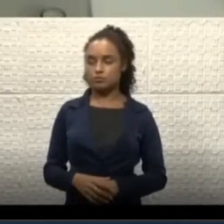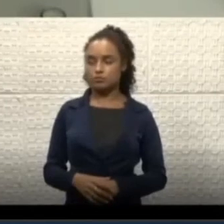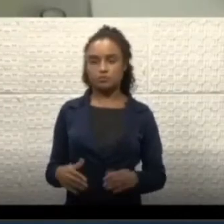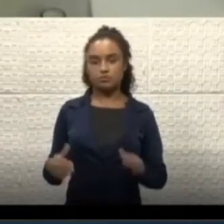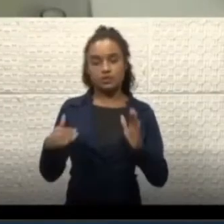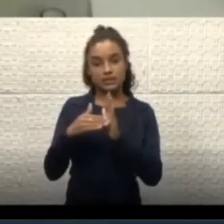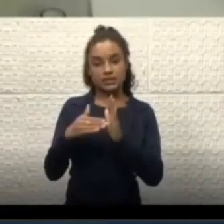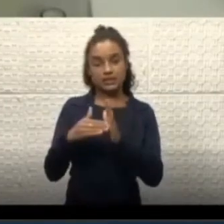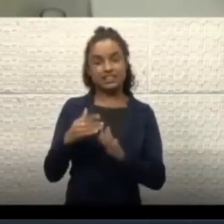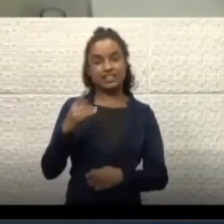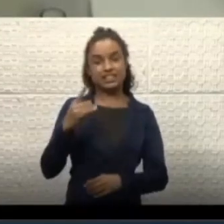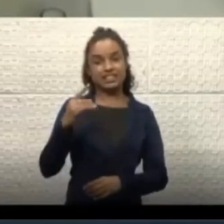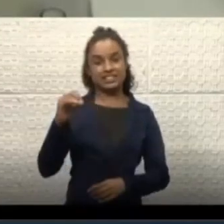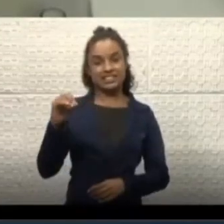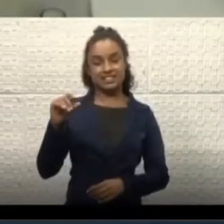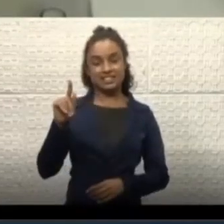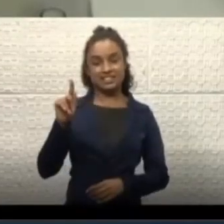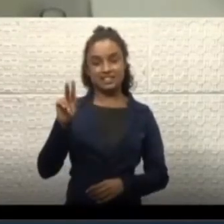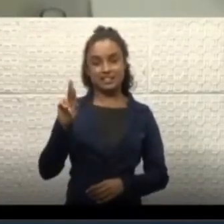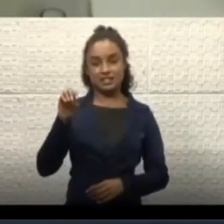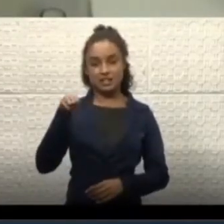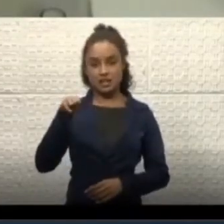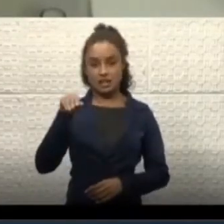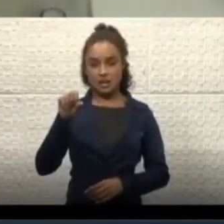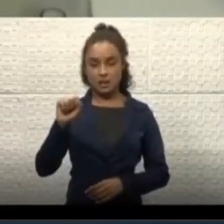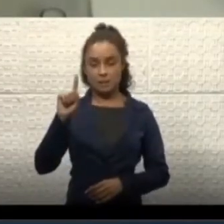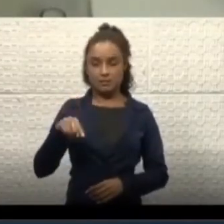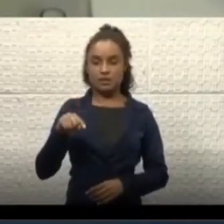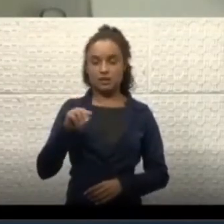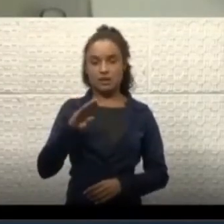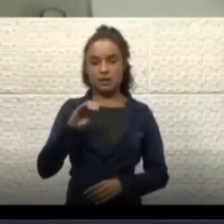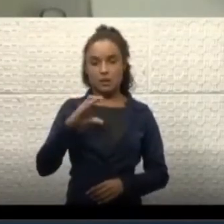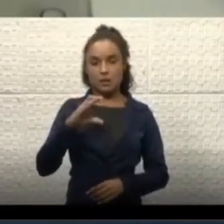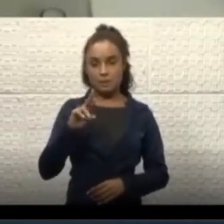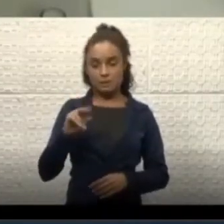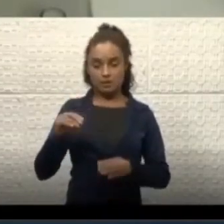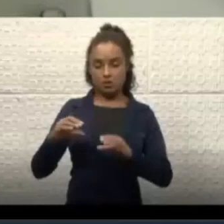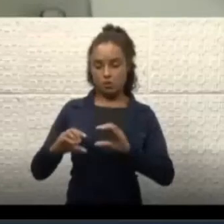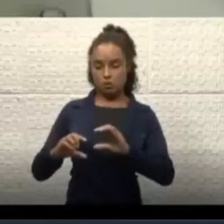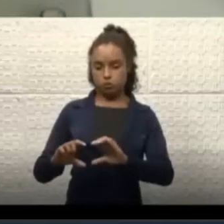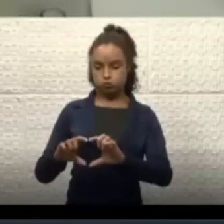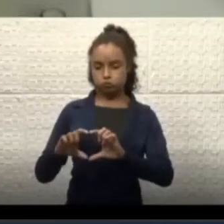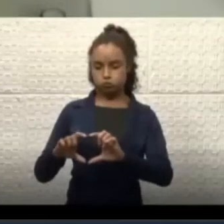Então, até chegar a 100, percebam